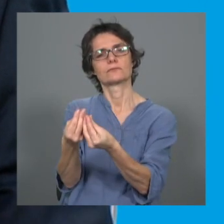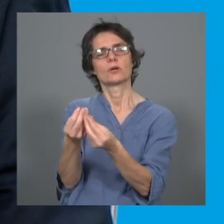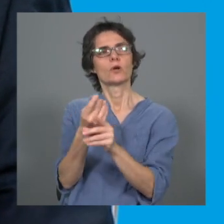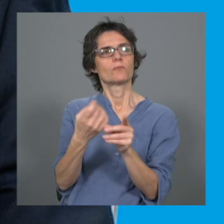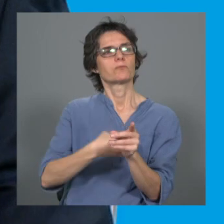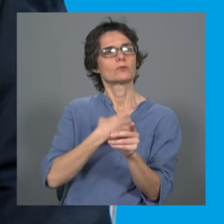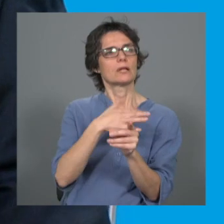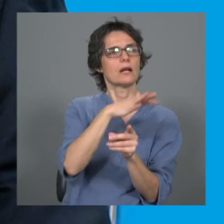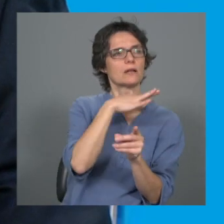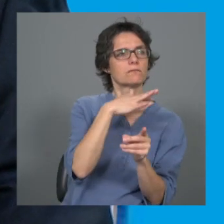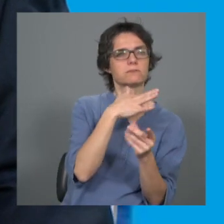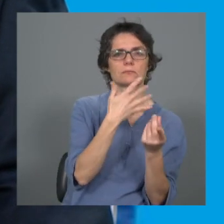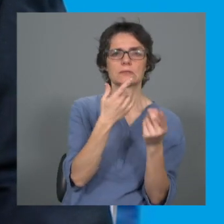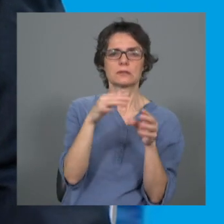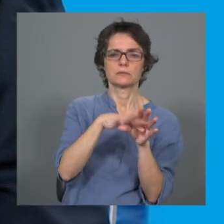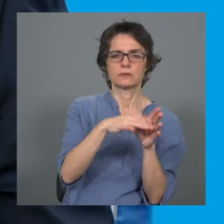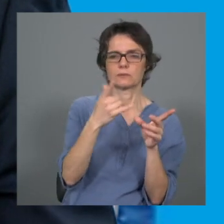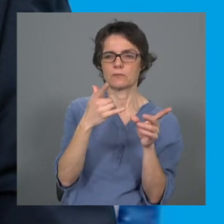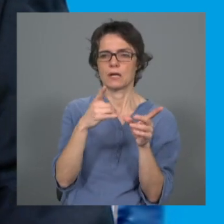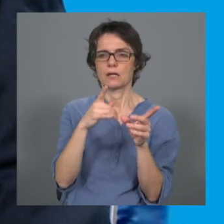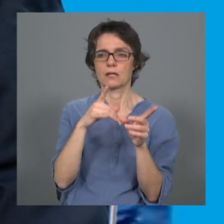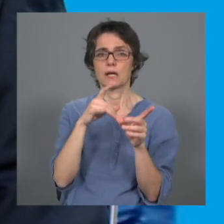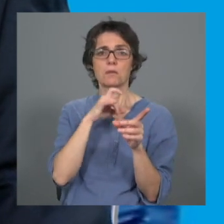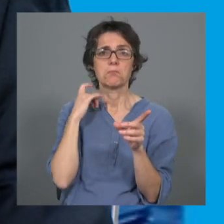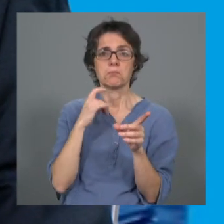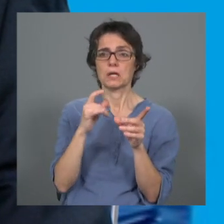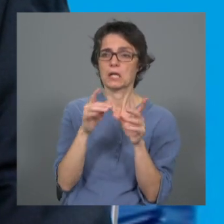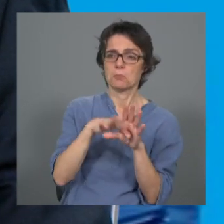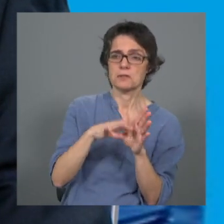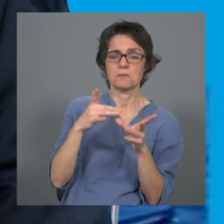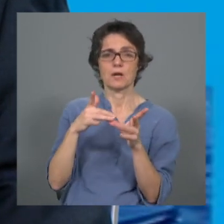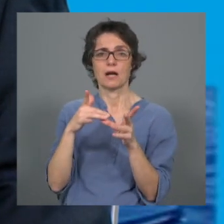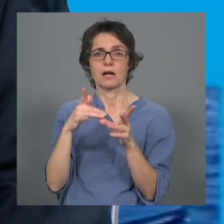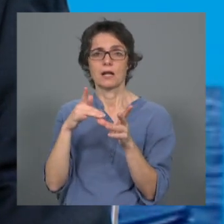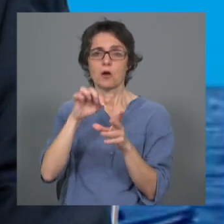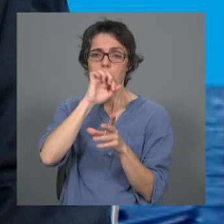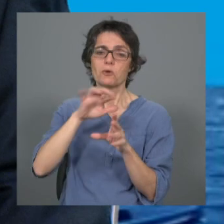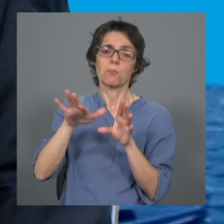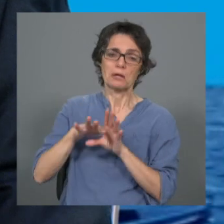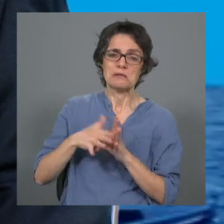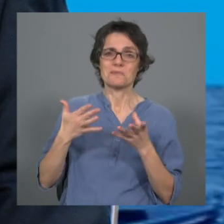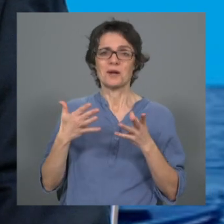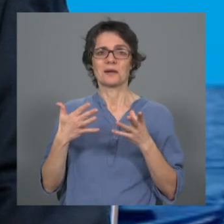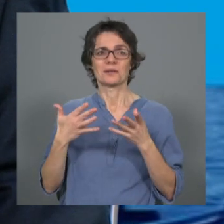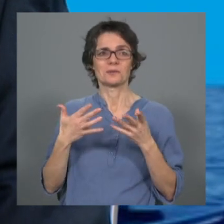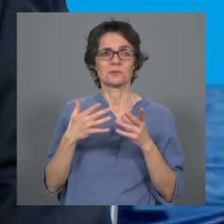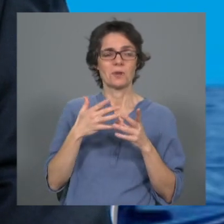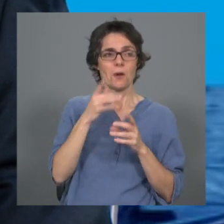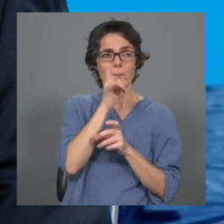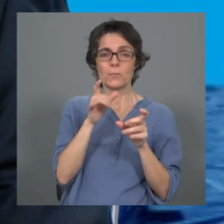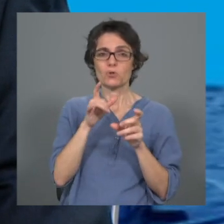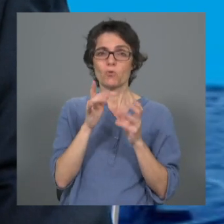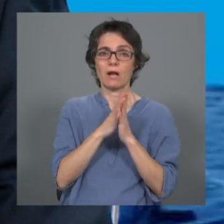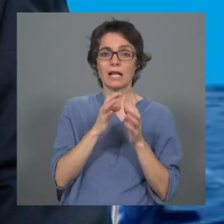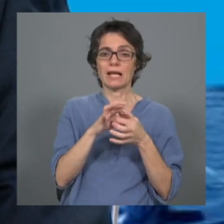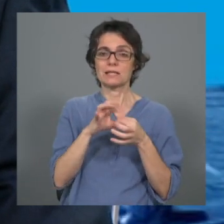famílias, leigos, padres, bispos, religiosos, e a experiência de comunhão ao longo daqueles dias, a experiência de oração.